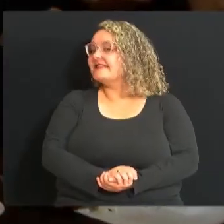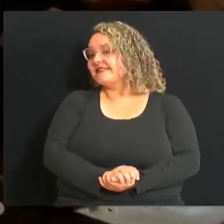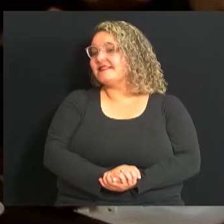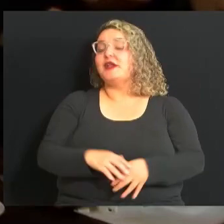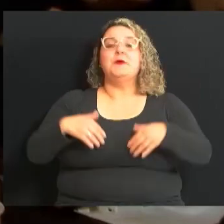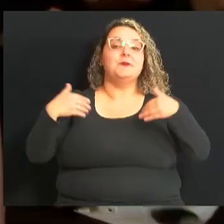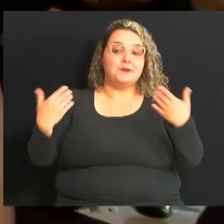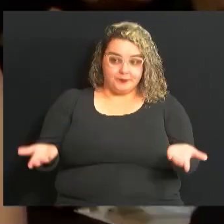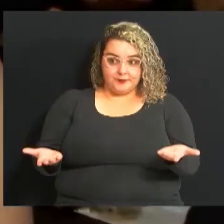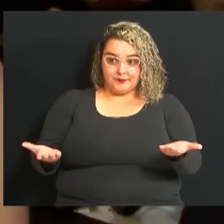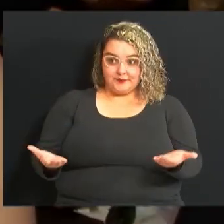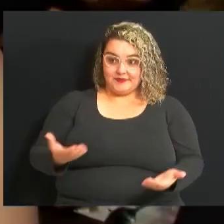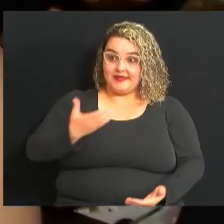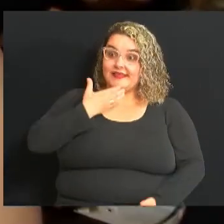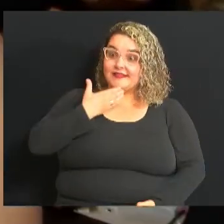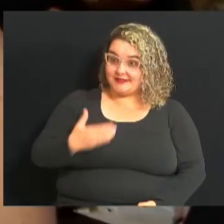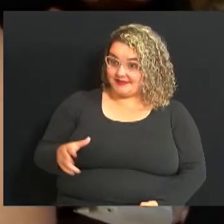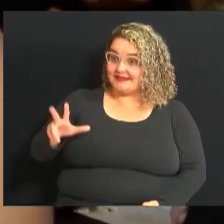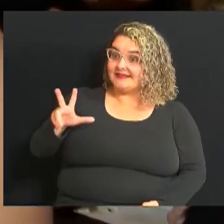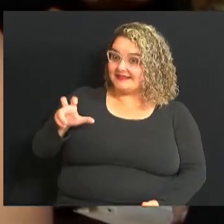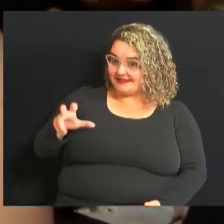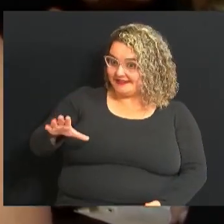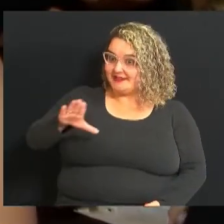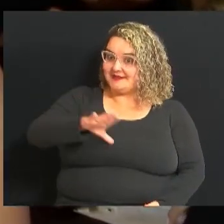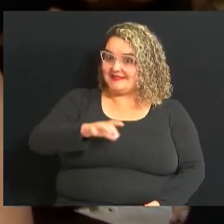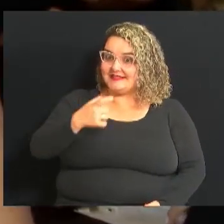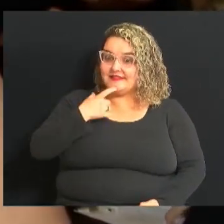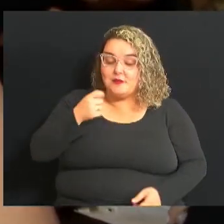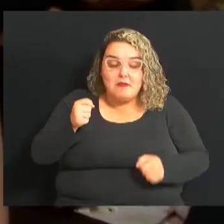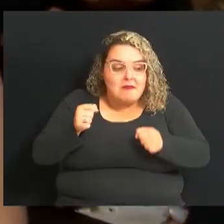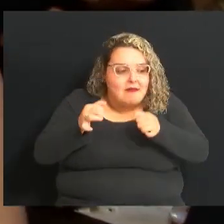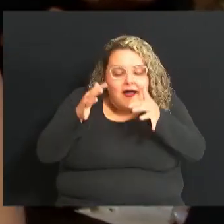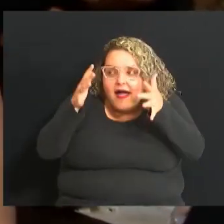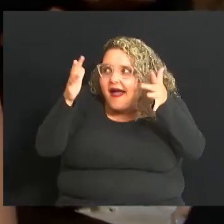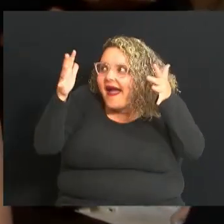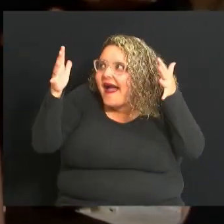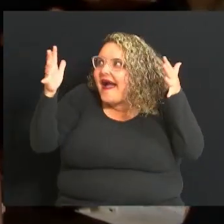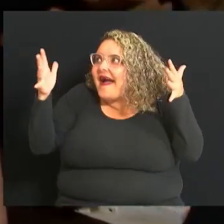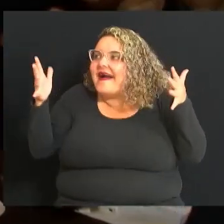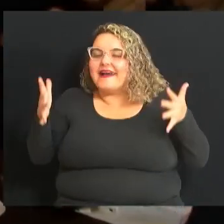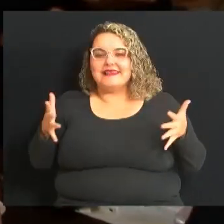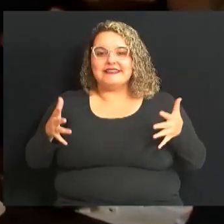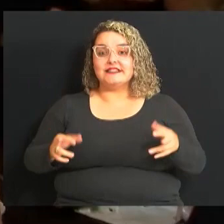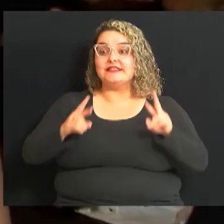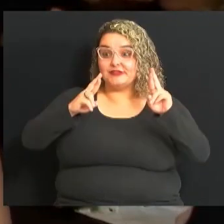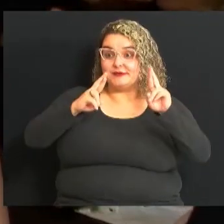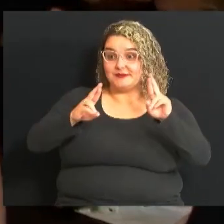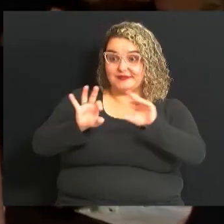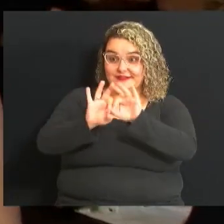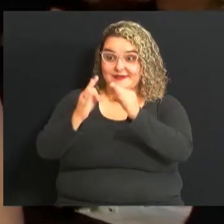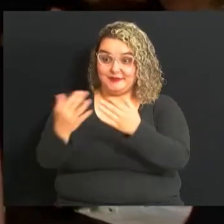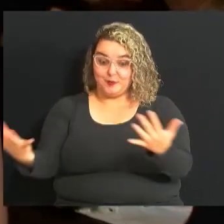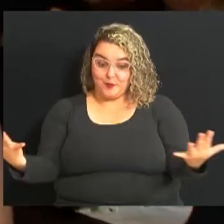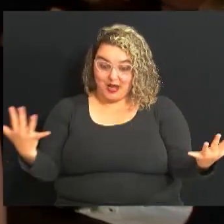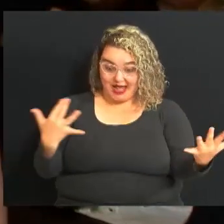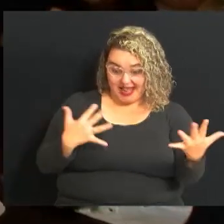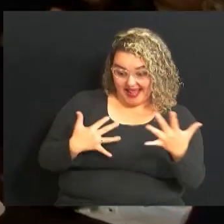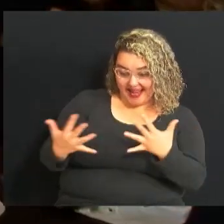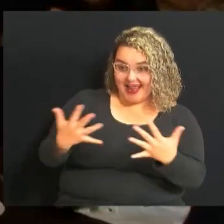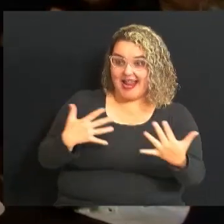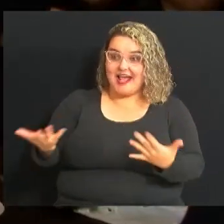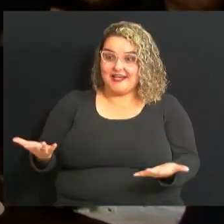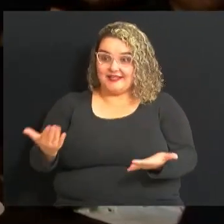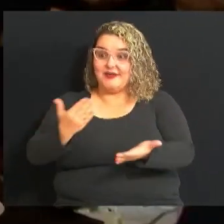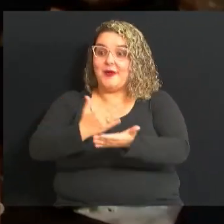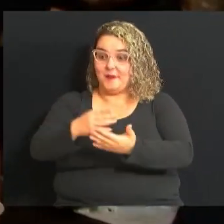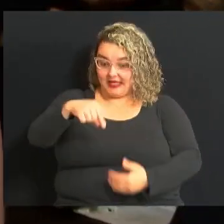Bom, o Natal no Iguatemi Campinas vai ser mágico esse ano, a gente espera surpreender as famílias que vão vir para cá. Ele começa nesse